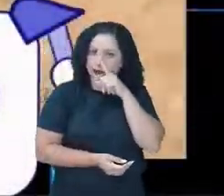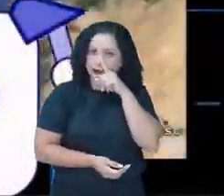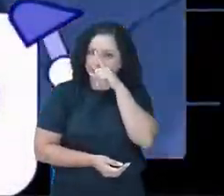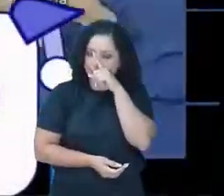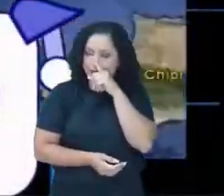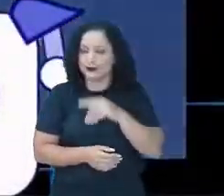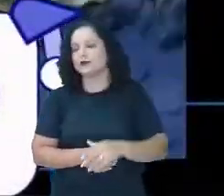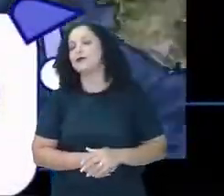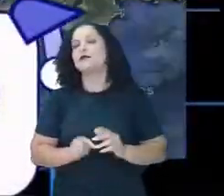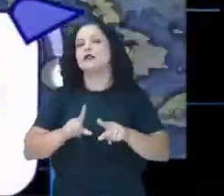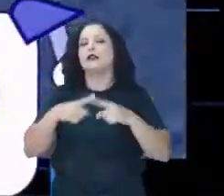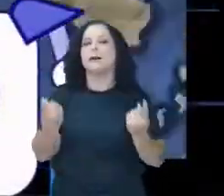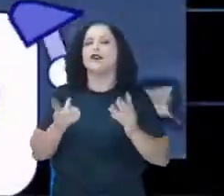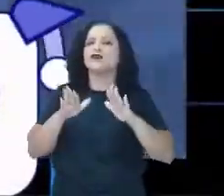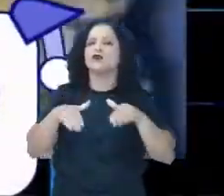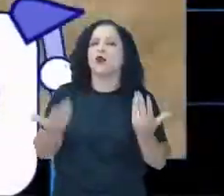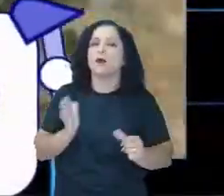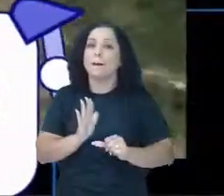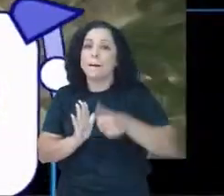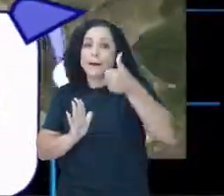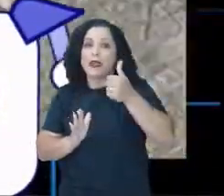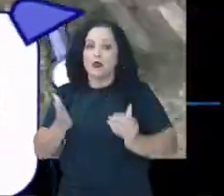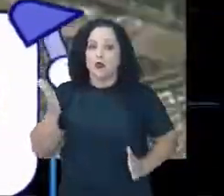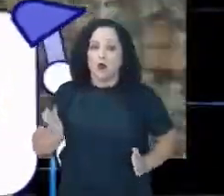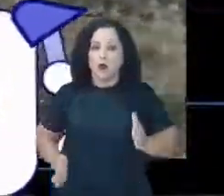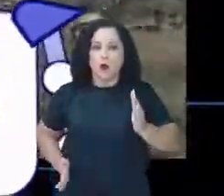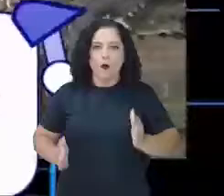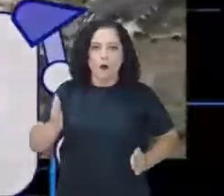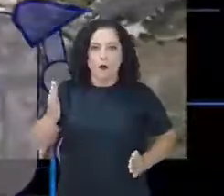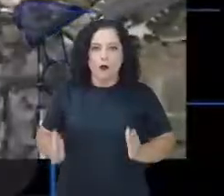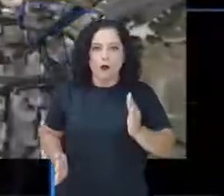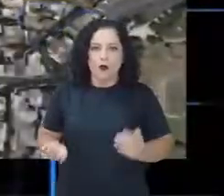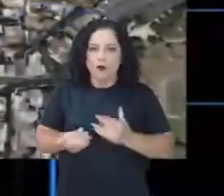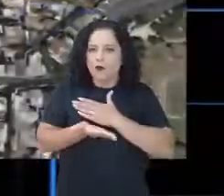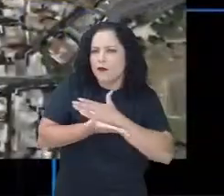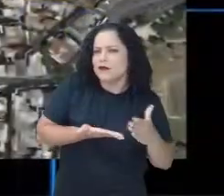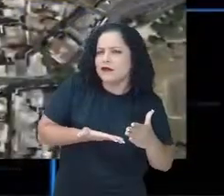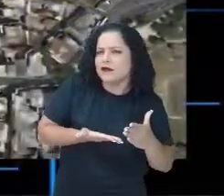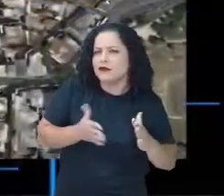Mas quando os primeiros protótipos robóticos verdadeiramente surgiram?